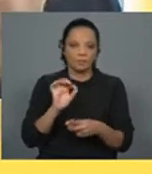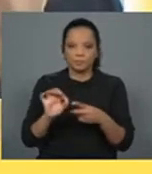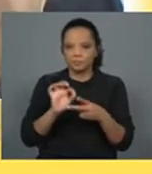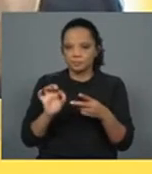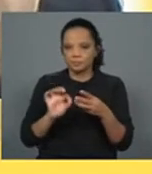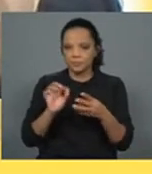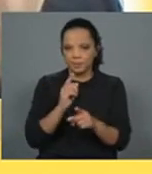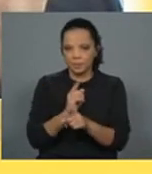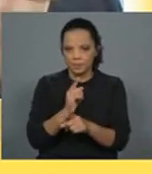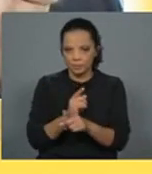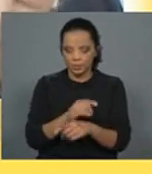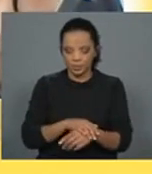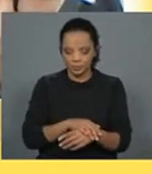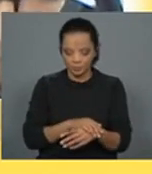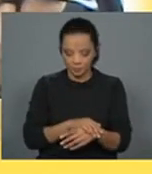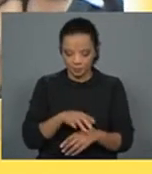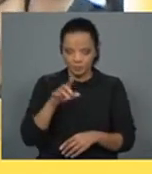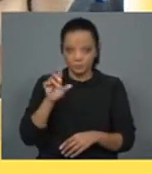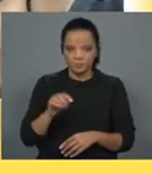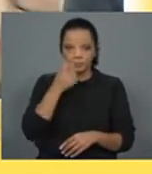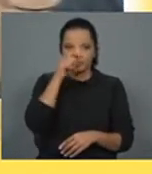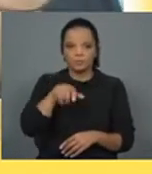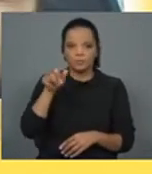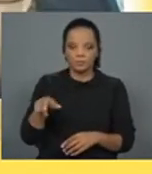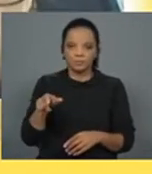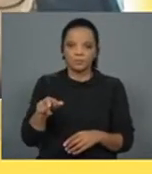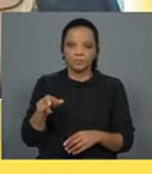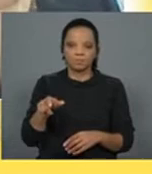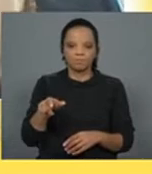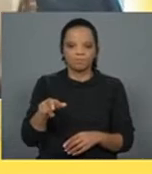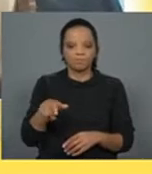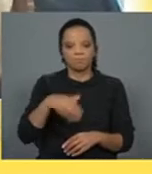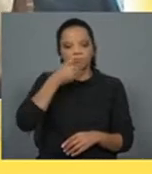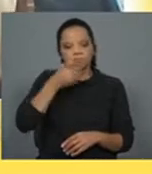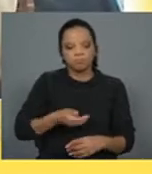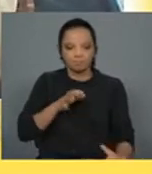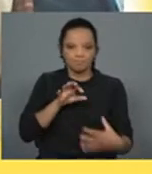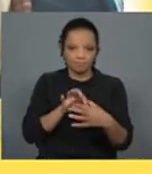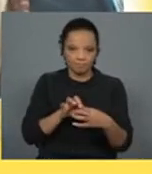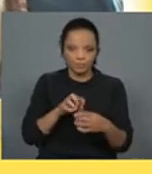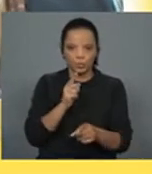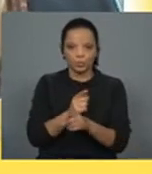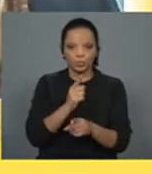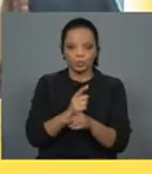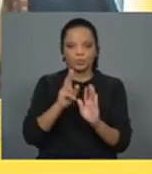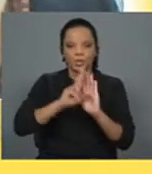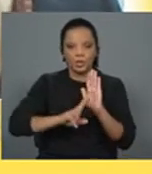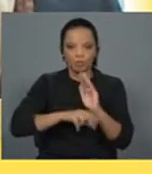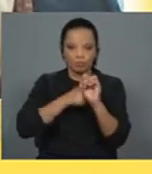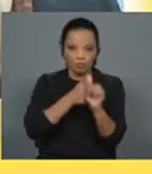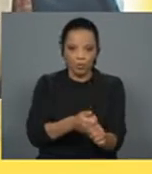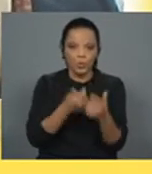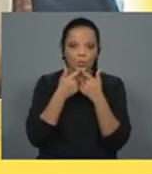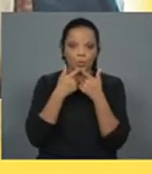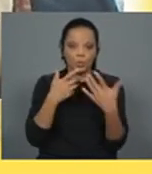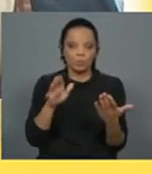características e que sejam utilizados por pessoas que estejam habilitadas para os utilizar, que sigam os mesmos procedimentos, e isso tudo,